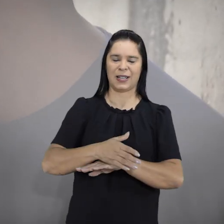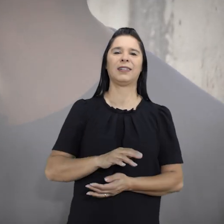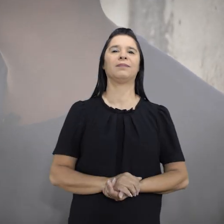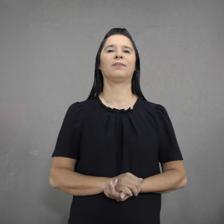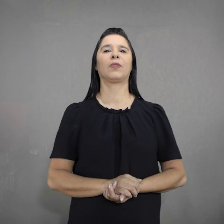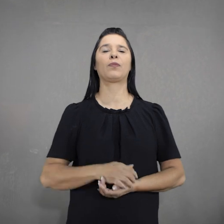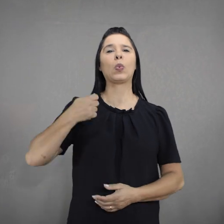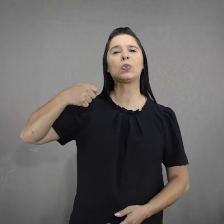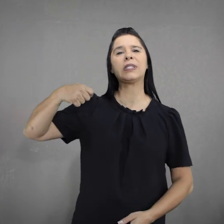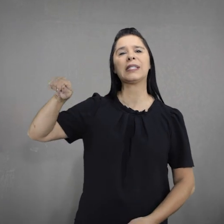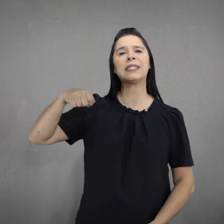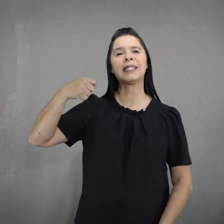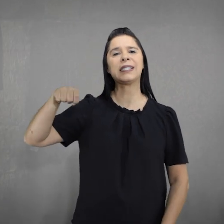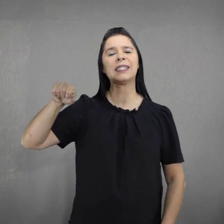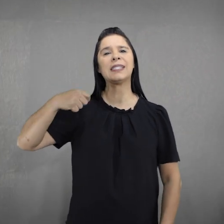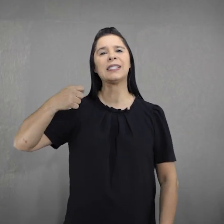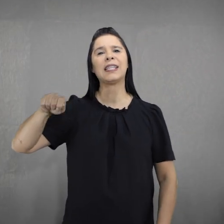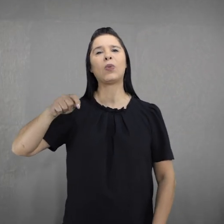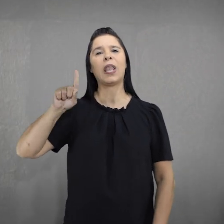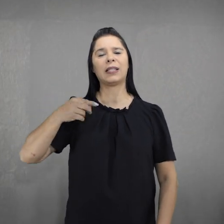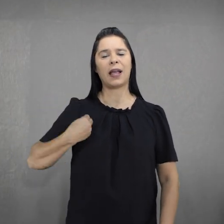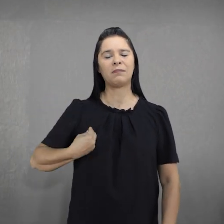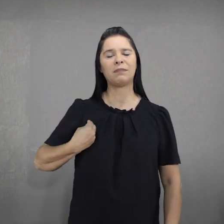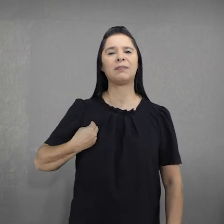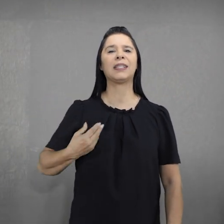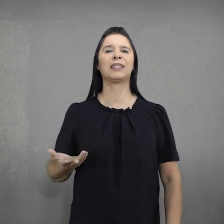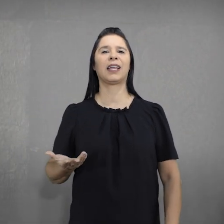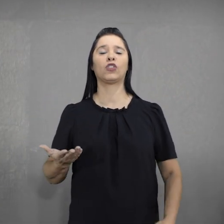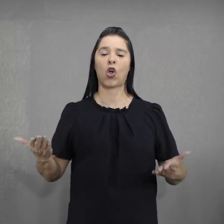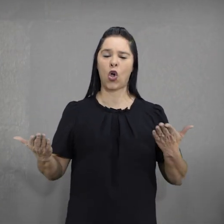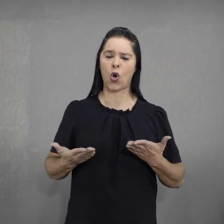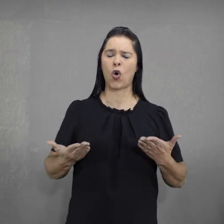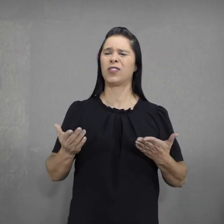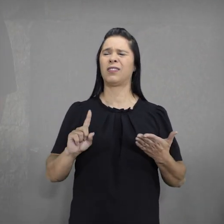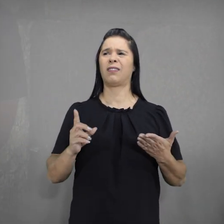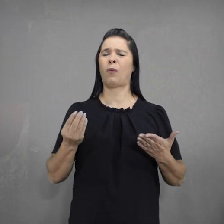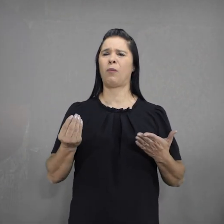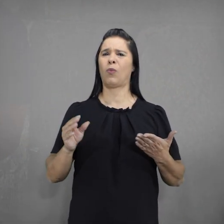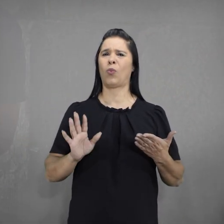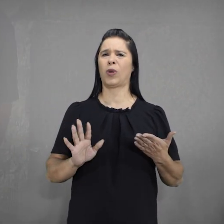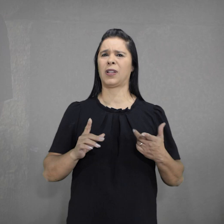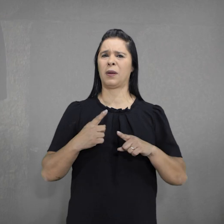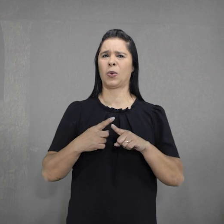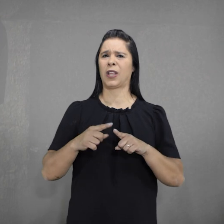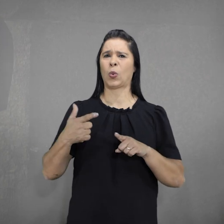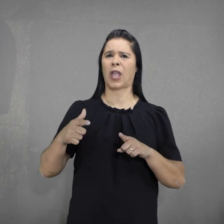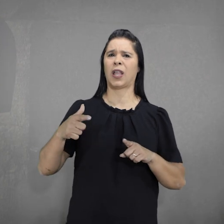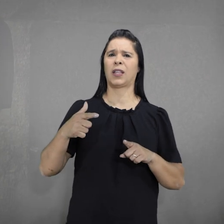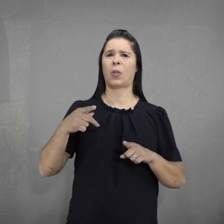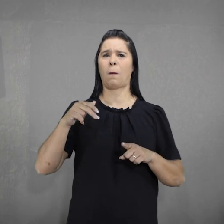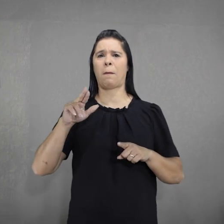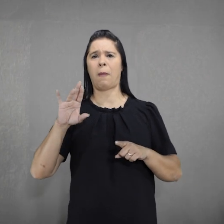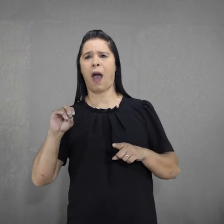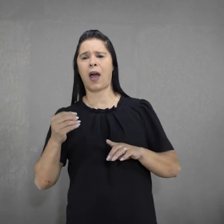O sino, ele está presente, hoje não mais, né? Porque não tem mais o toque de parto